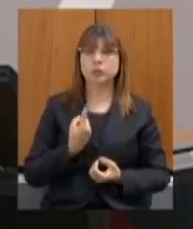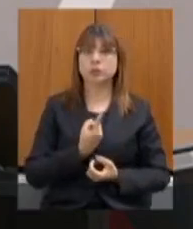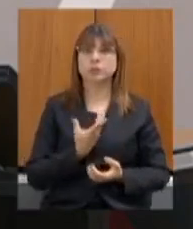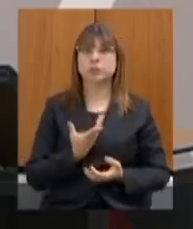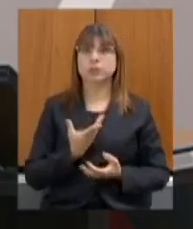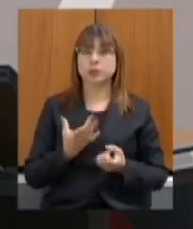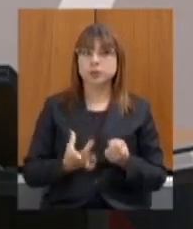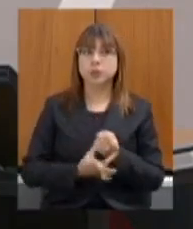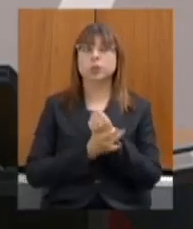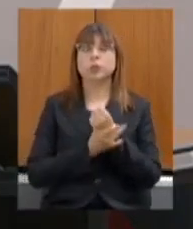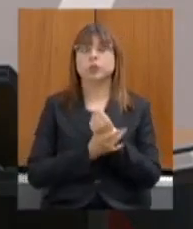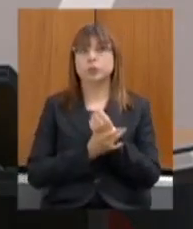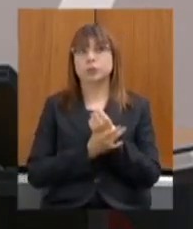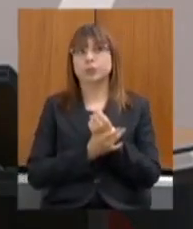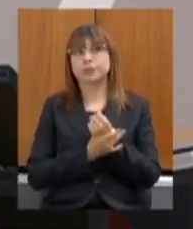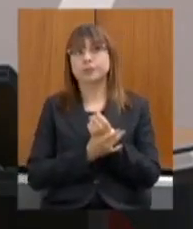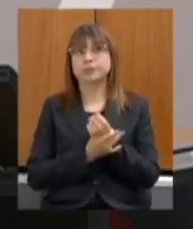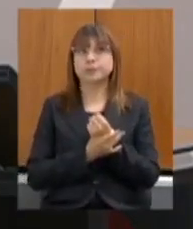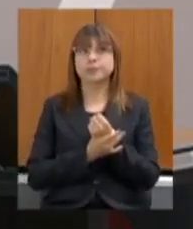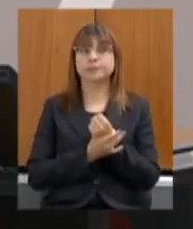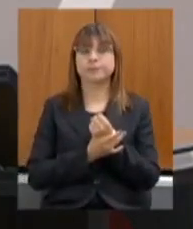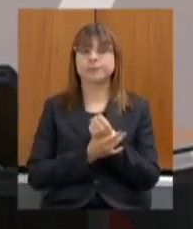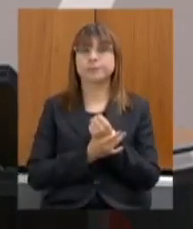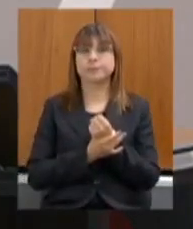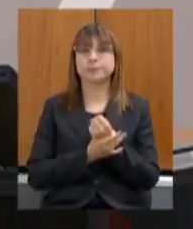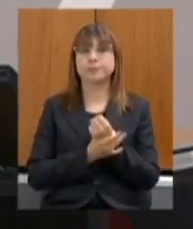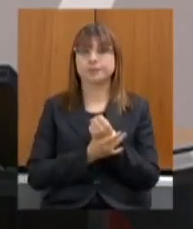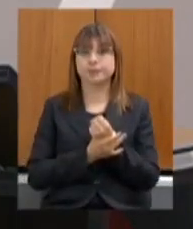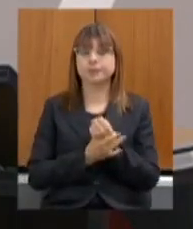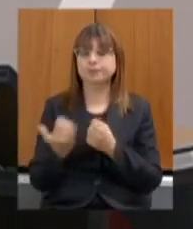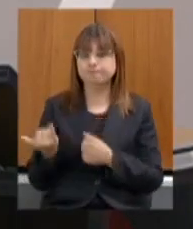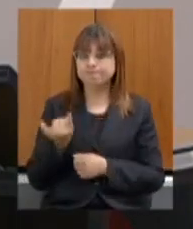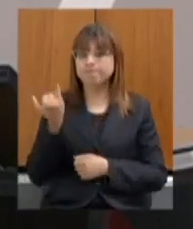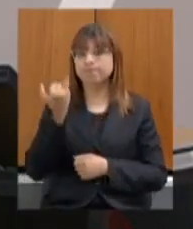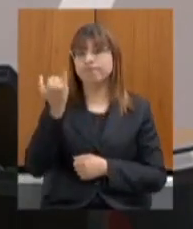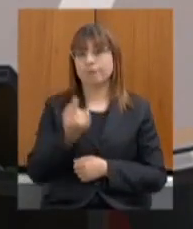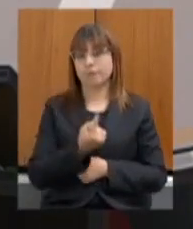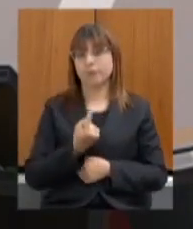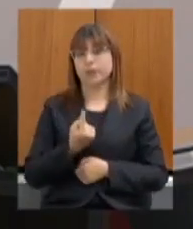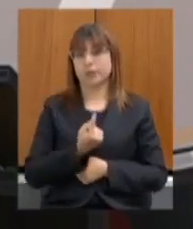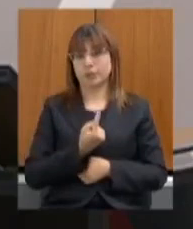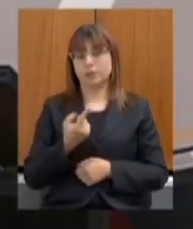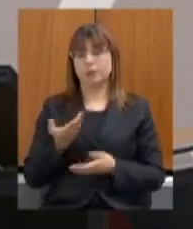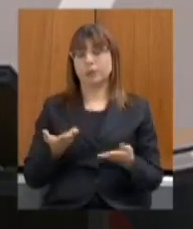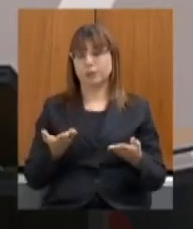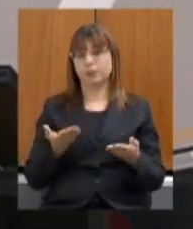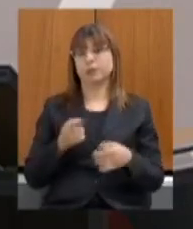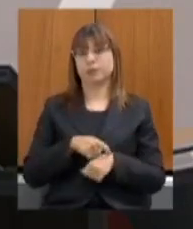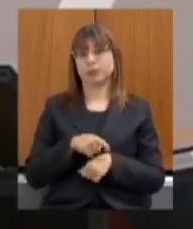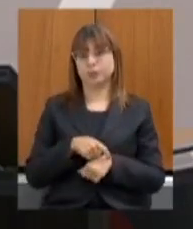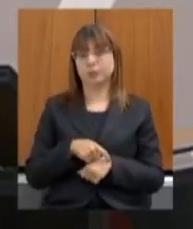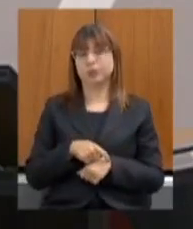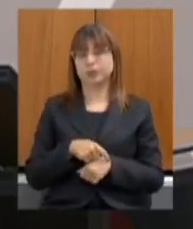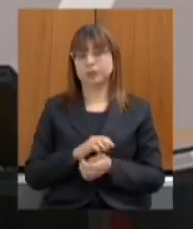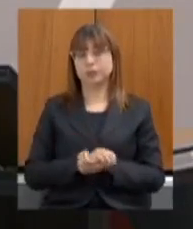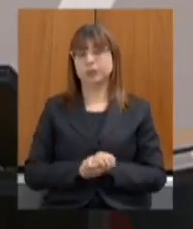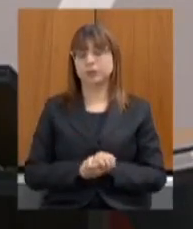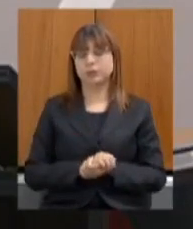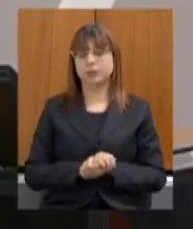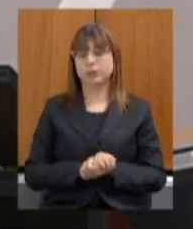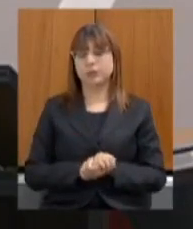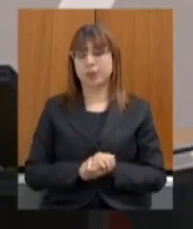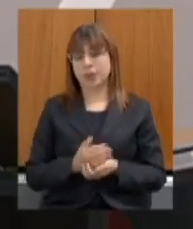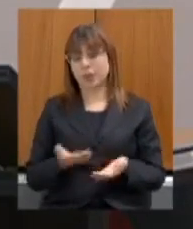segurança que teve um peso muito grande para a gente nesse momento. E agora que estamos